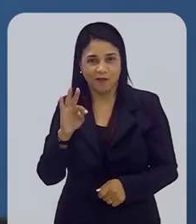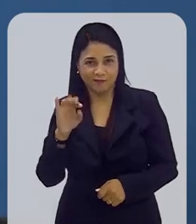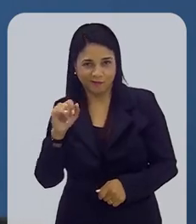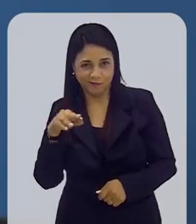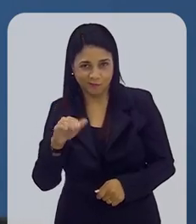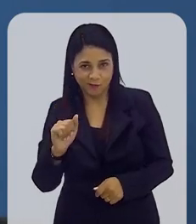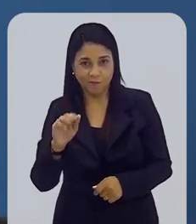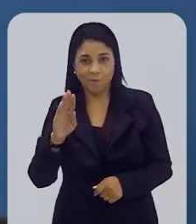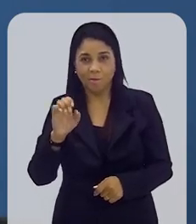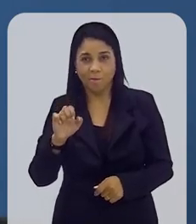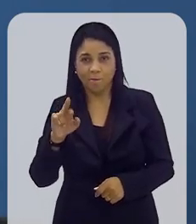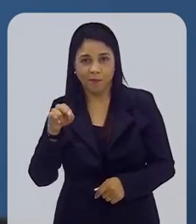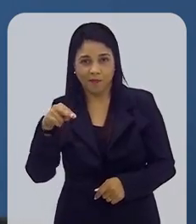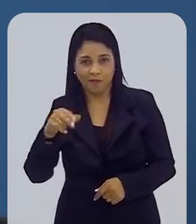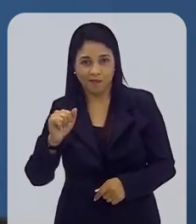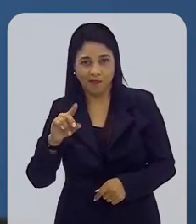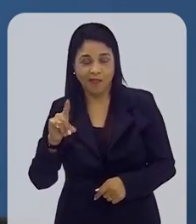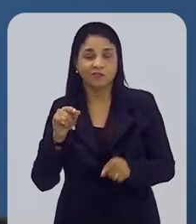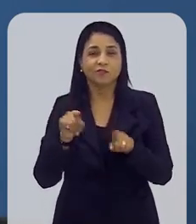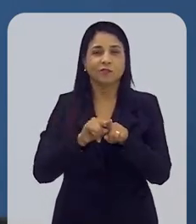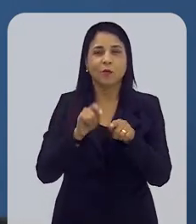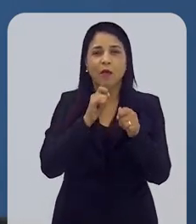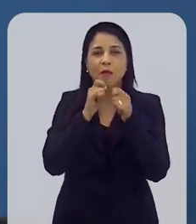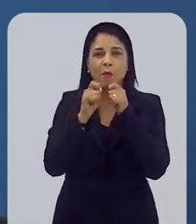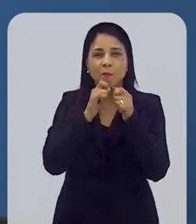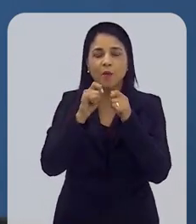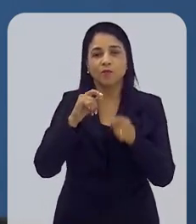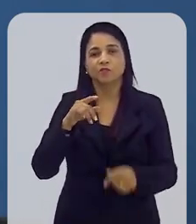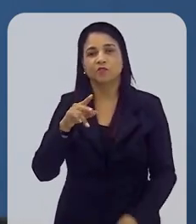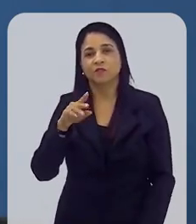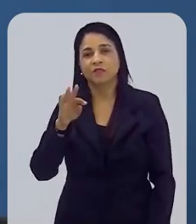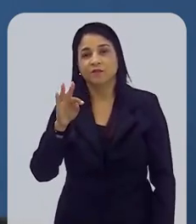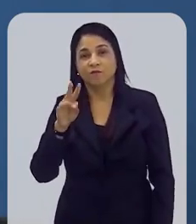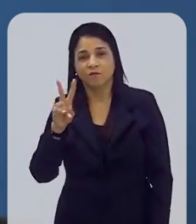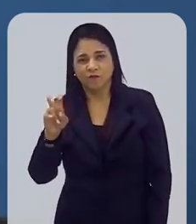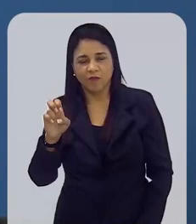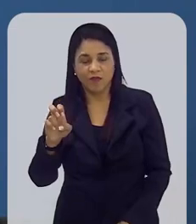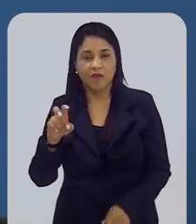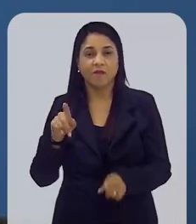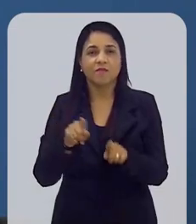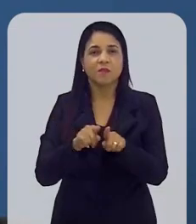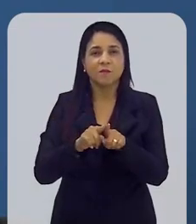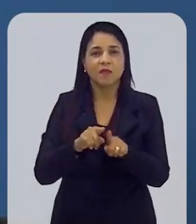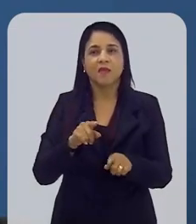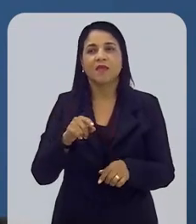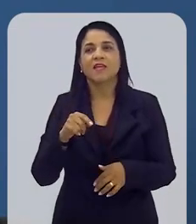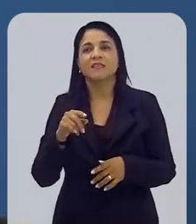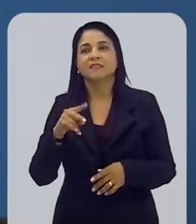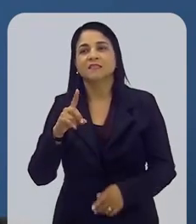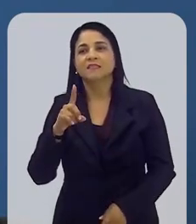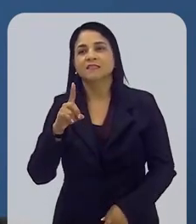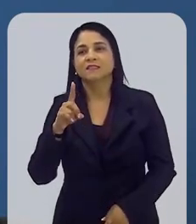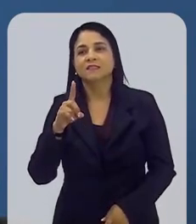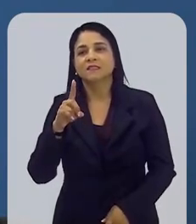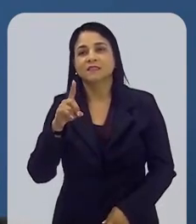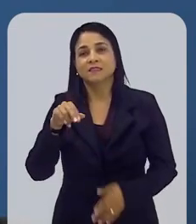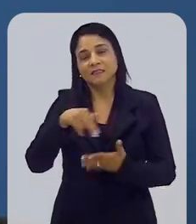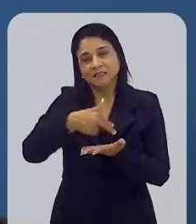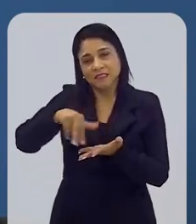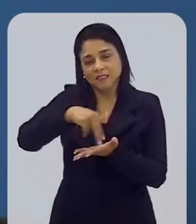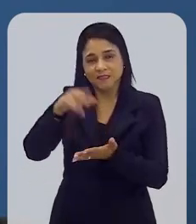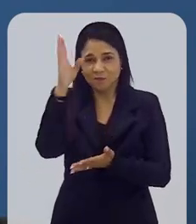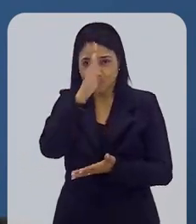daí foi Record TV, apresentando um programa com Eri Johnson. Dance em Brasil, que eu fui dançando como